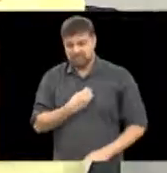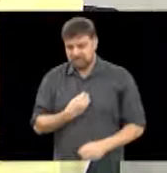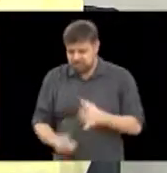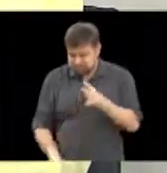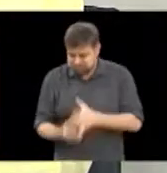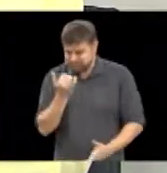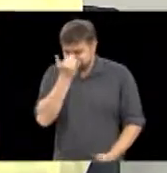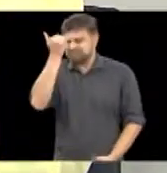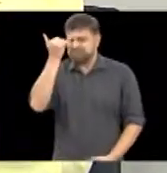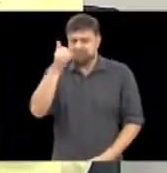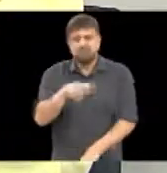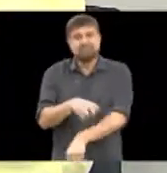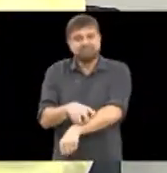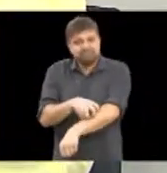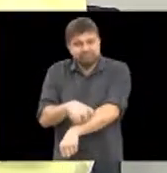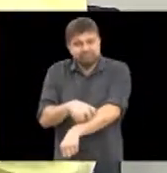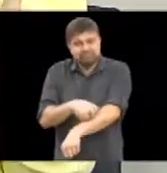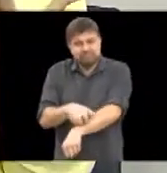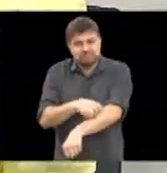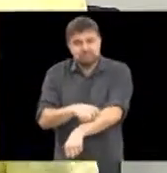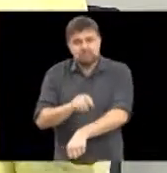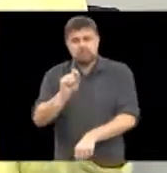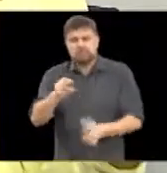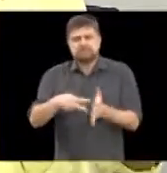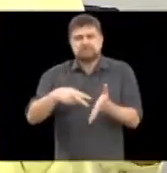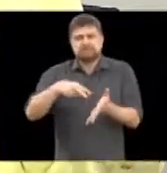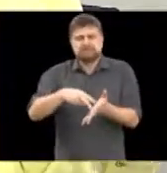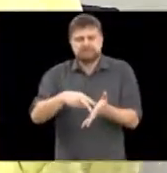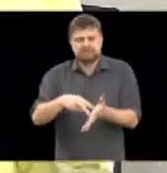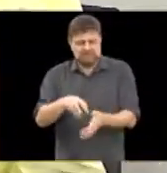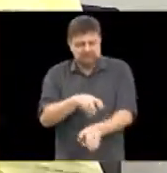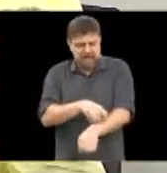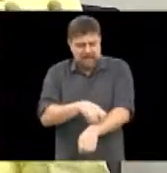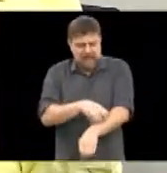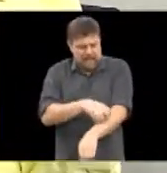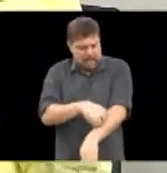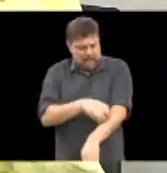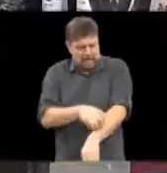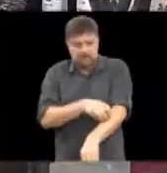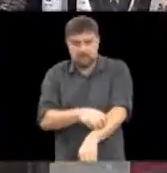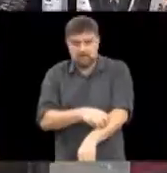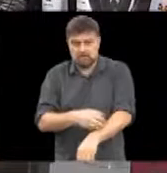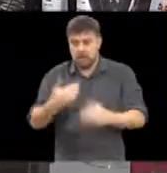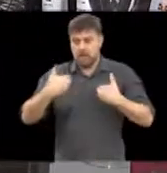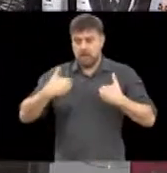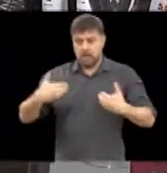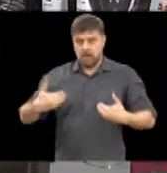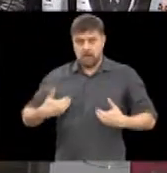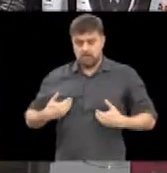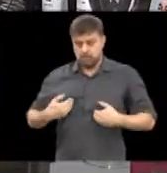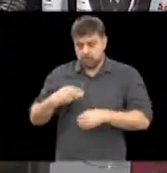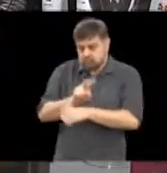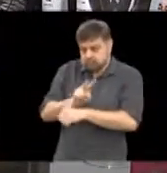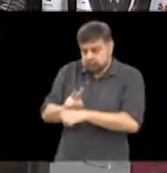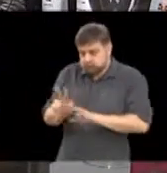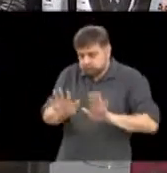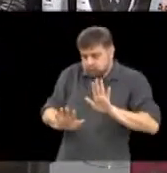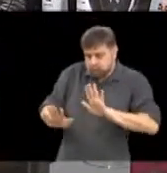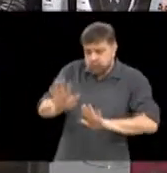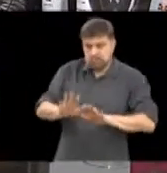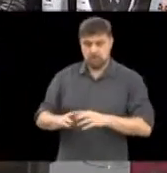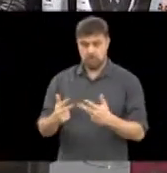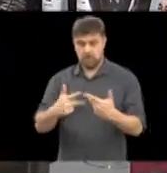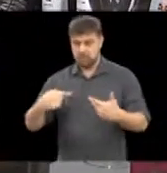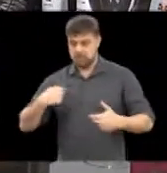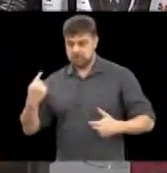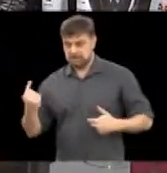da vida tem uma alergia. Com certeza. O que é a alergia, afinal? É uma defesa do corpo? Sim, é uma defesa do corpo com as coisas